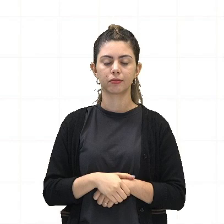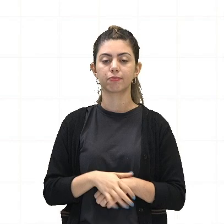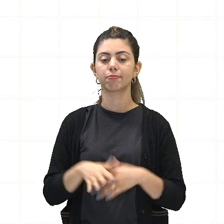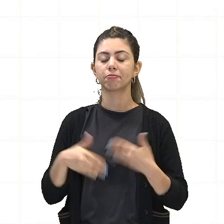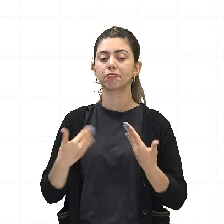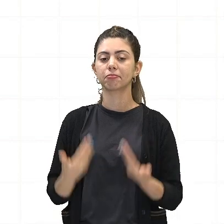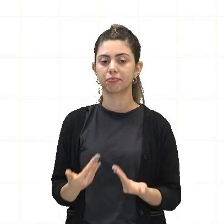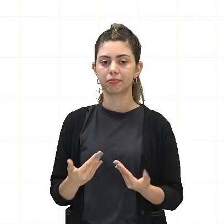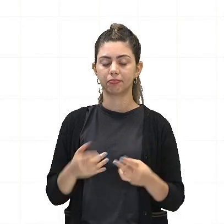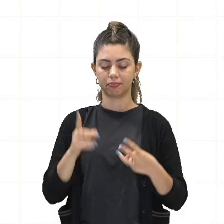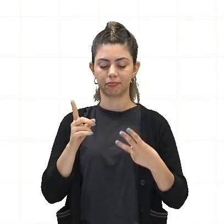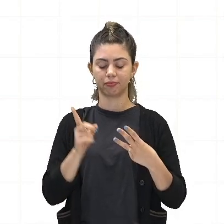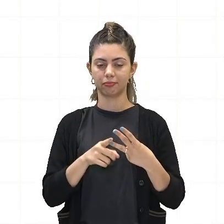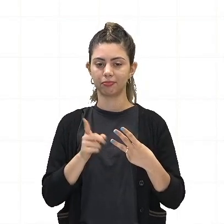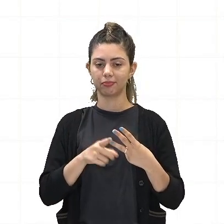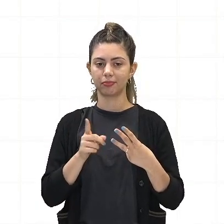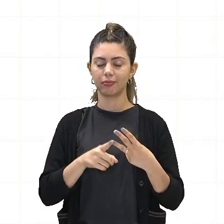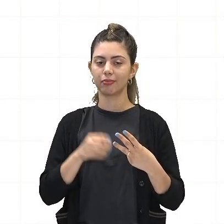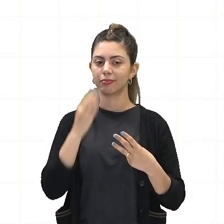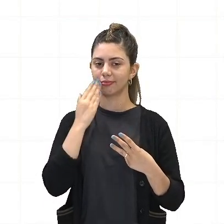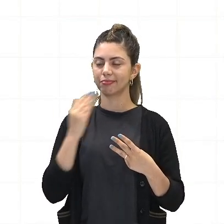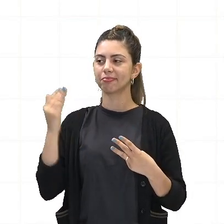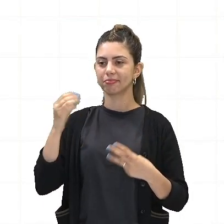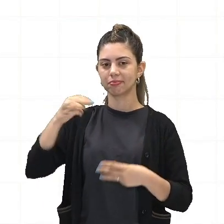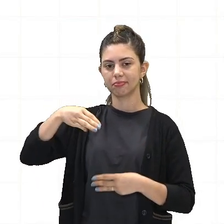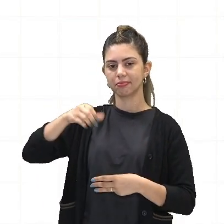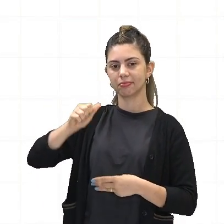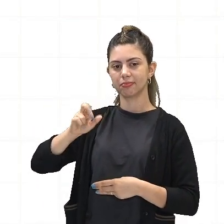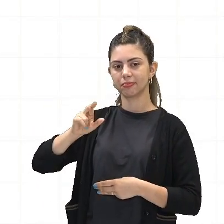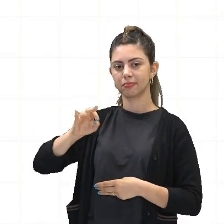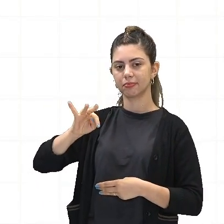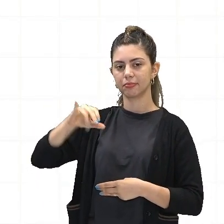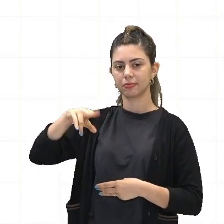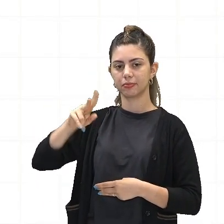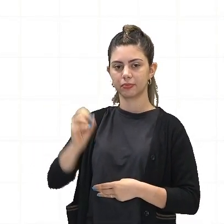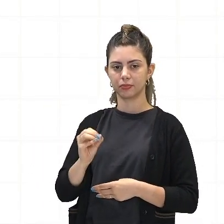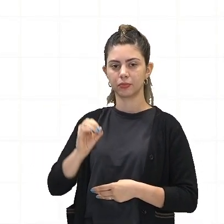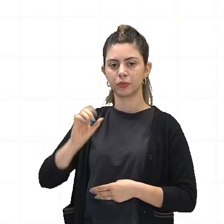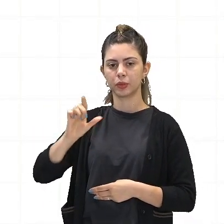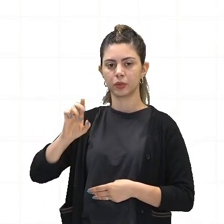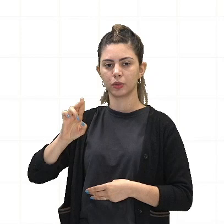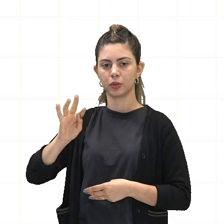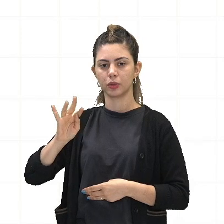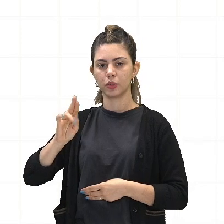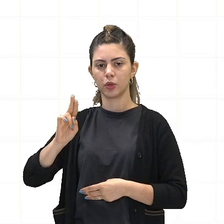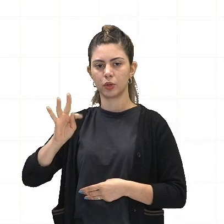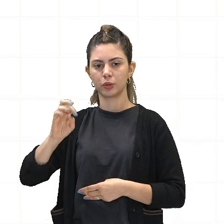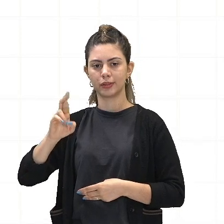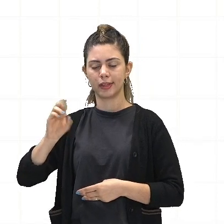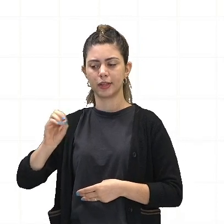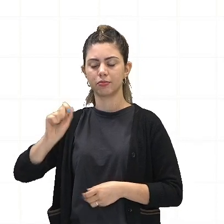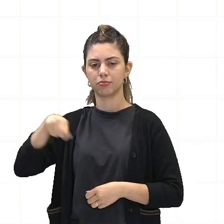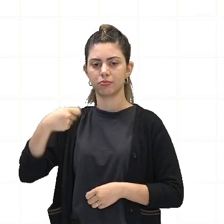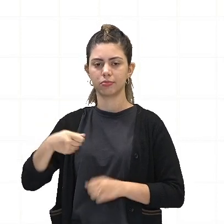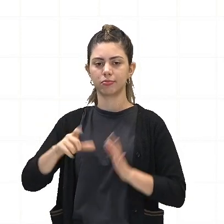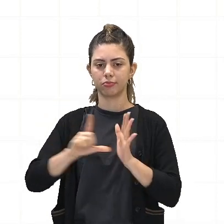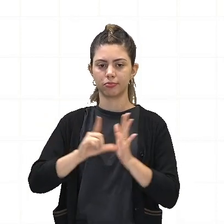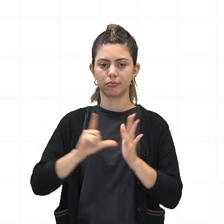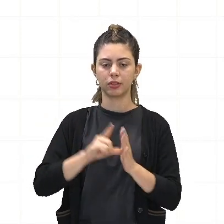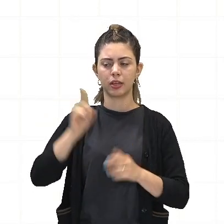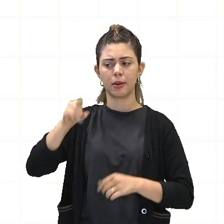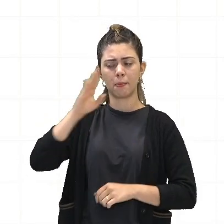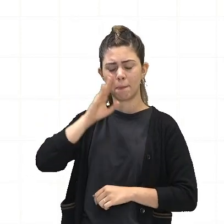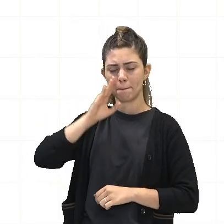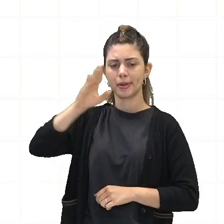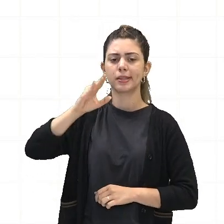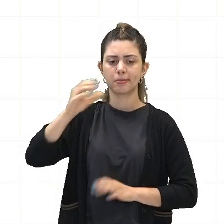autoridade papal, defendeu a autoridade da Bíblia sobre os ritos católicos. Hus foi condenado como herege e